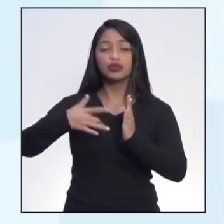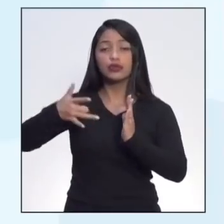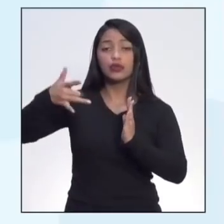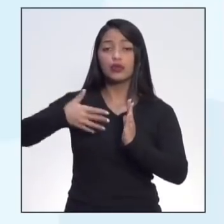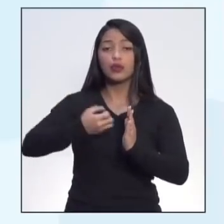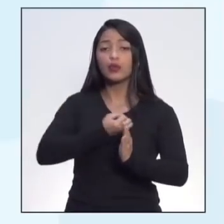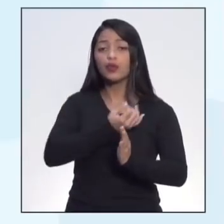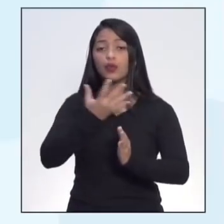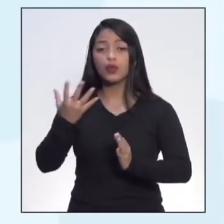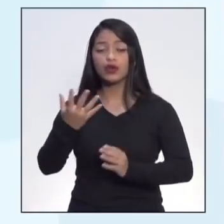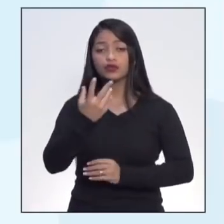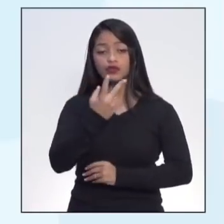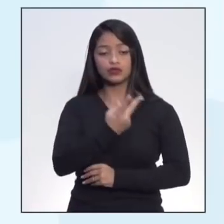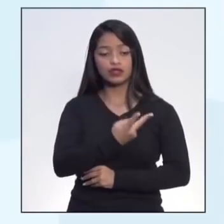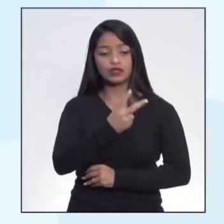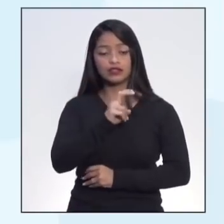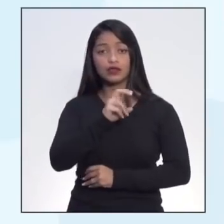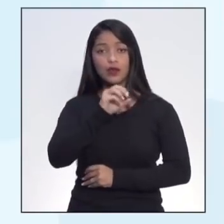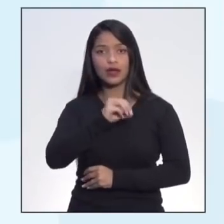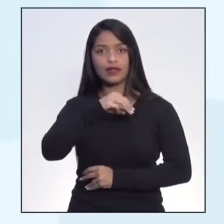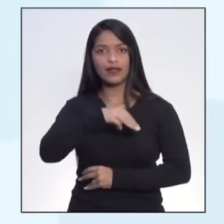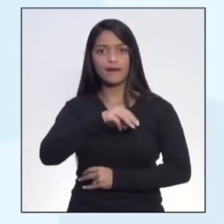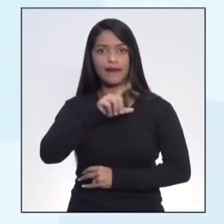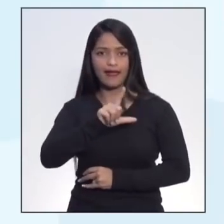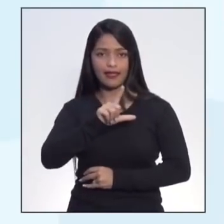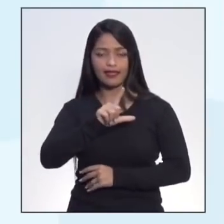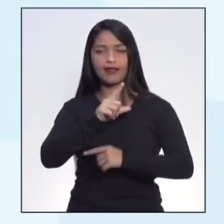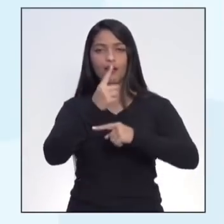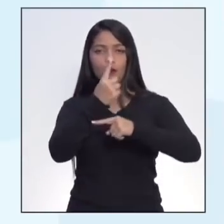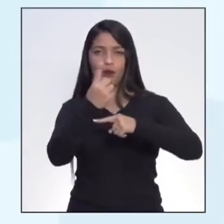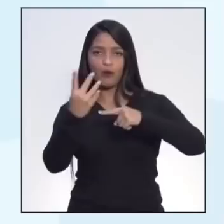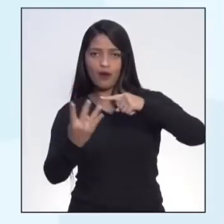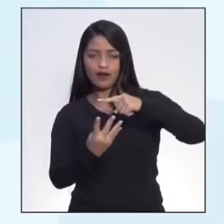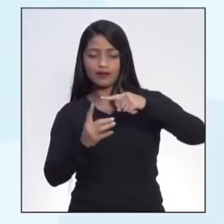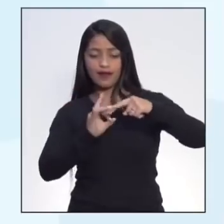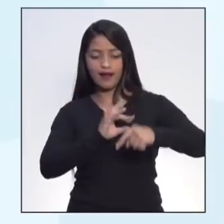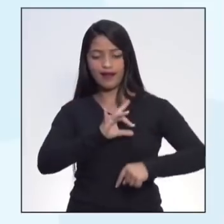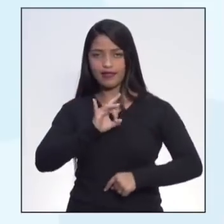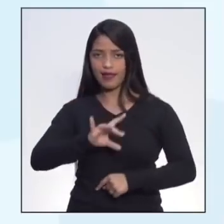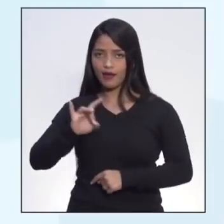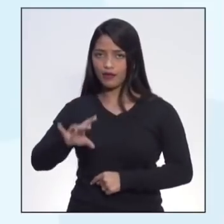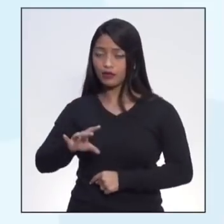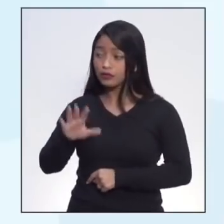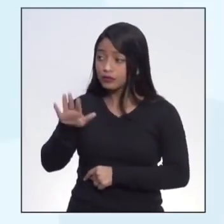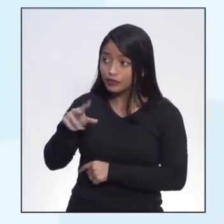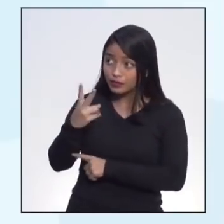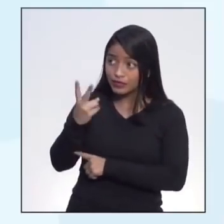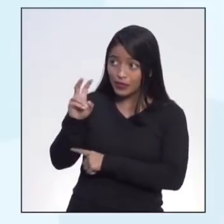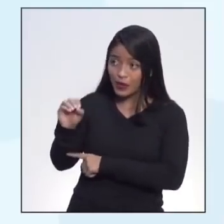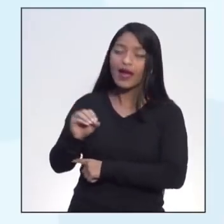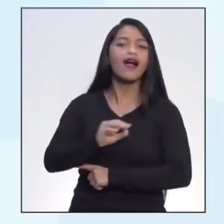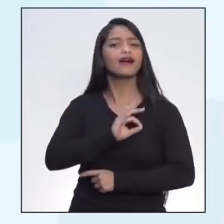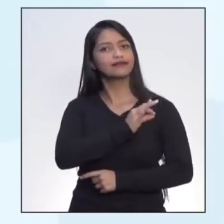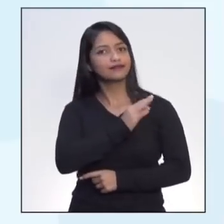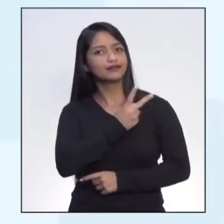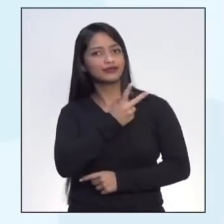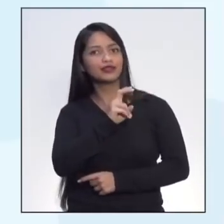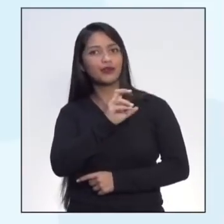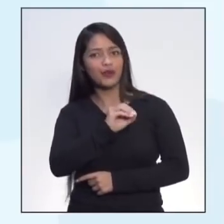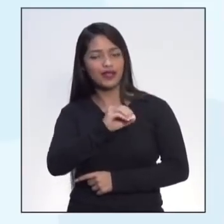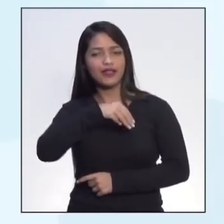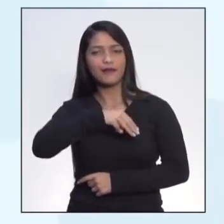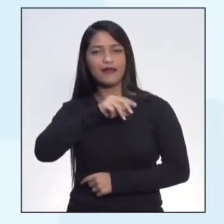de litro cada uma delas. 250. 250, verdade. O negócio está feio hoje, gente.